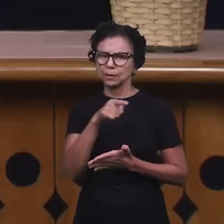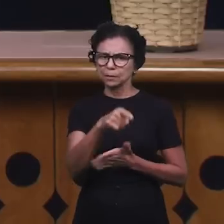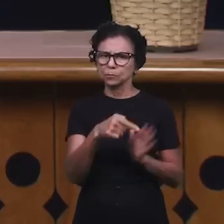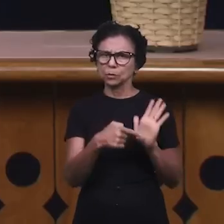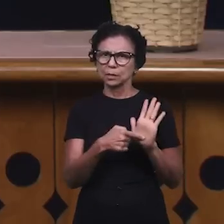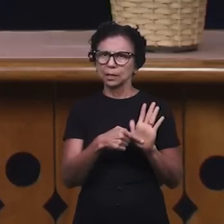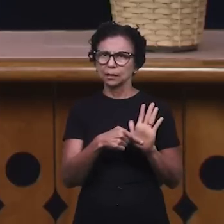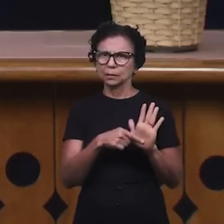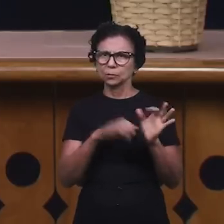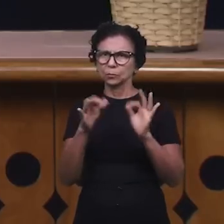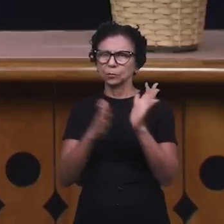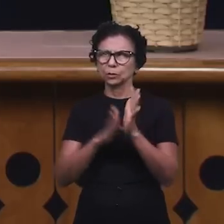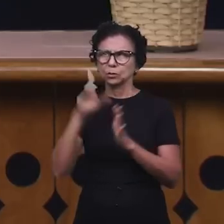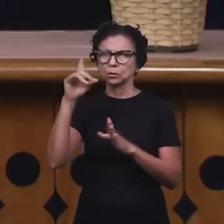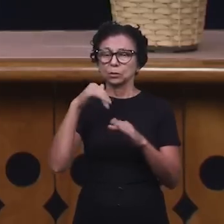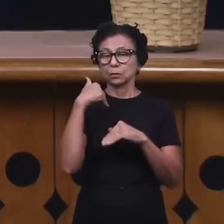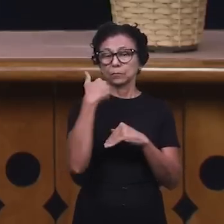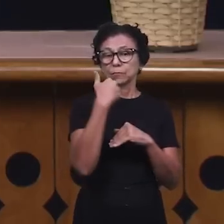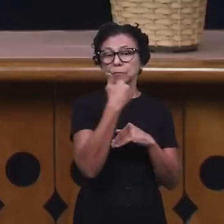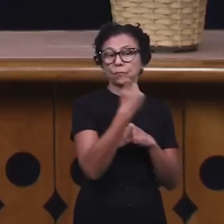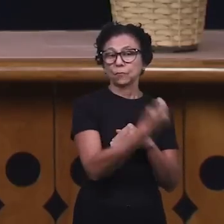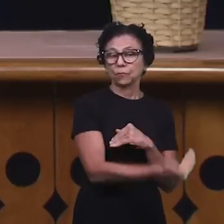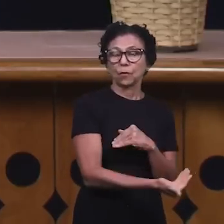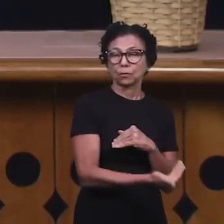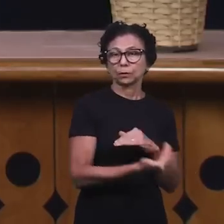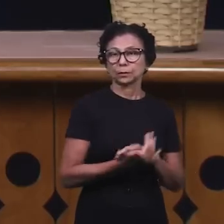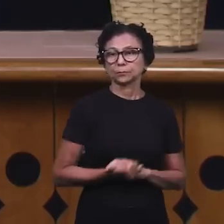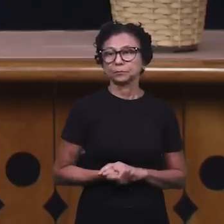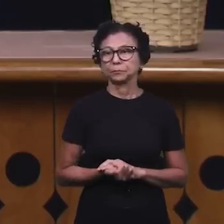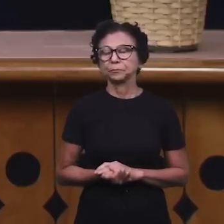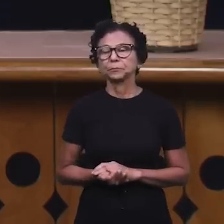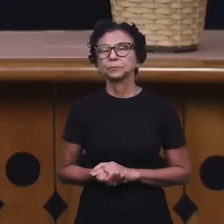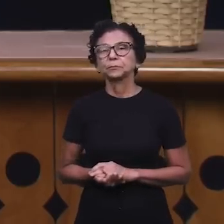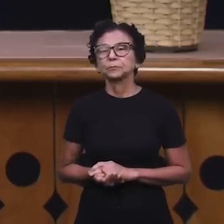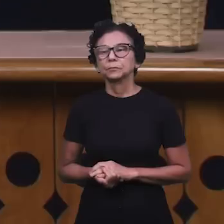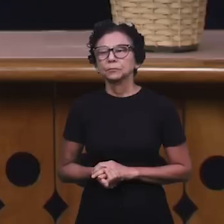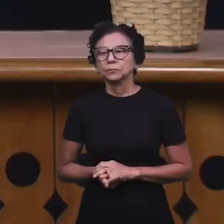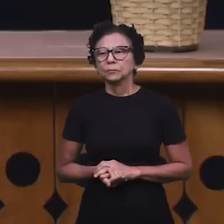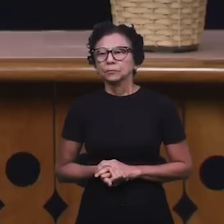Deus. E num determinado momento, Jesus disse, referindo-os a eles, Israel,